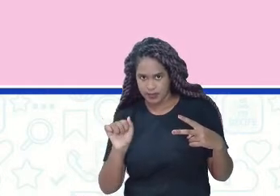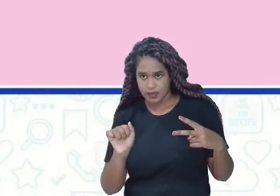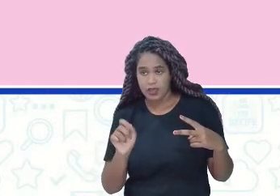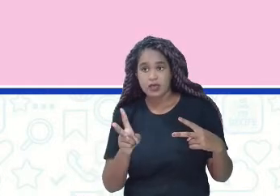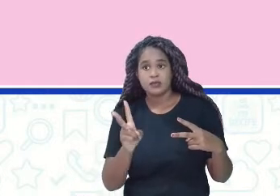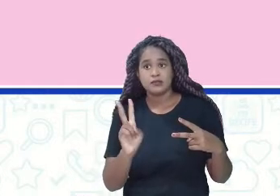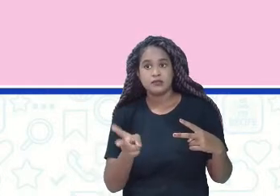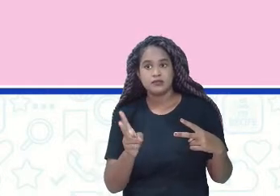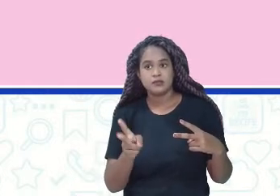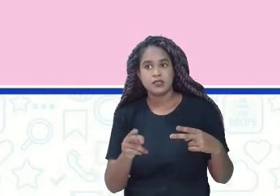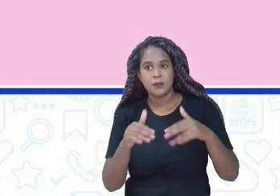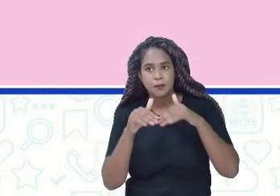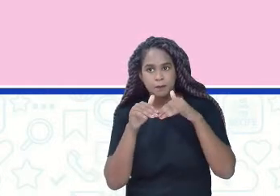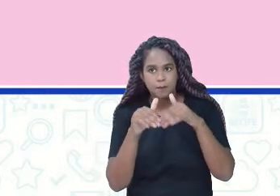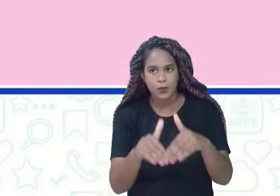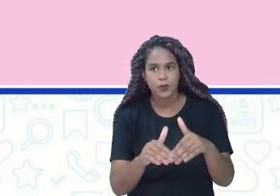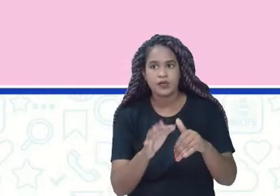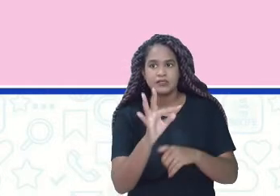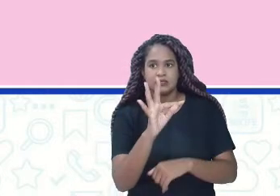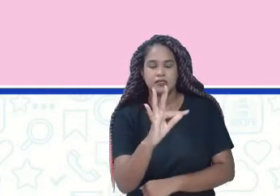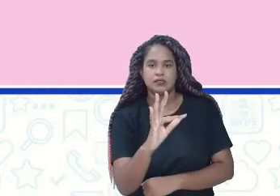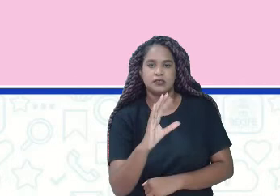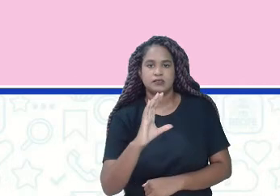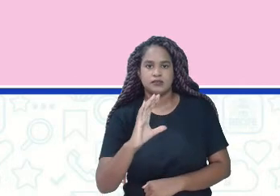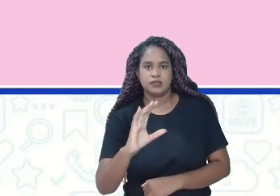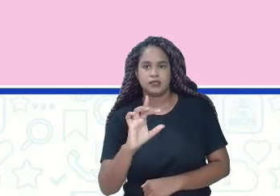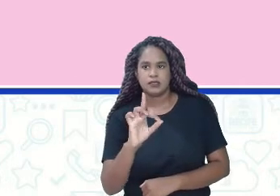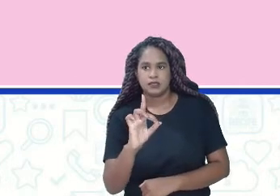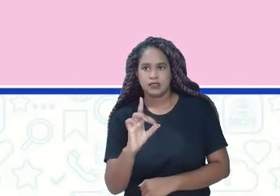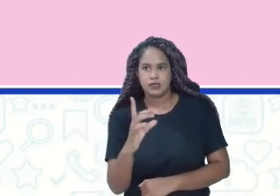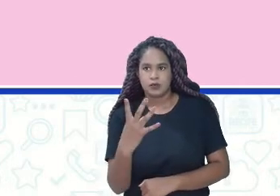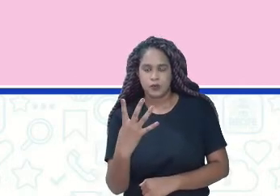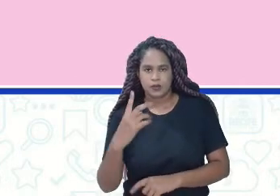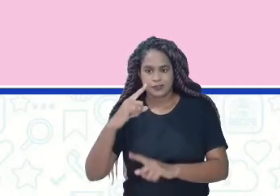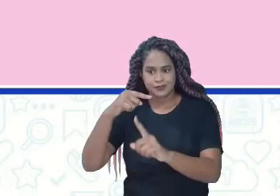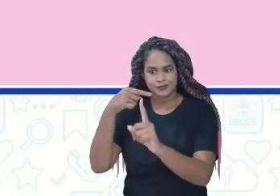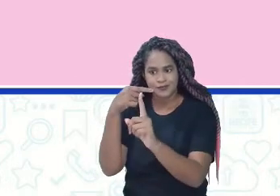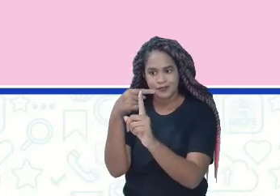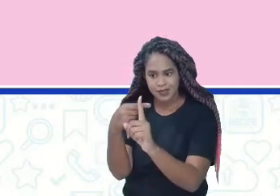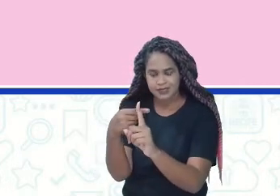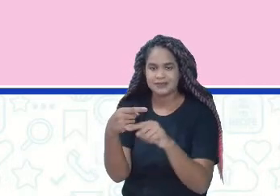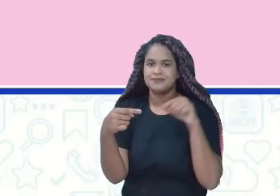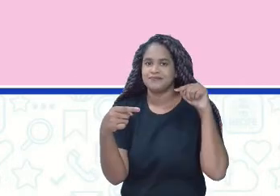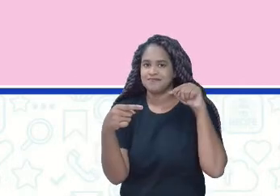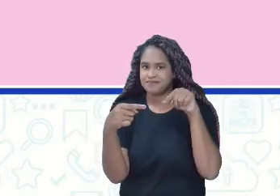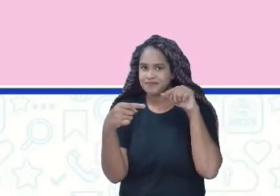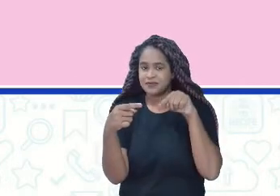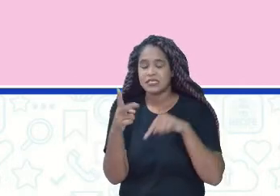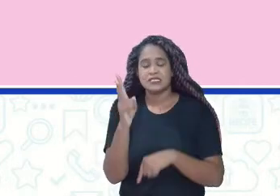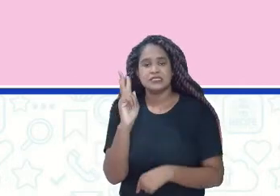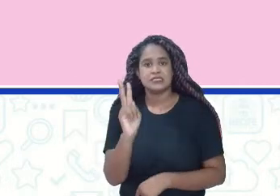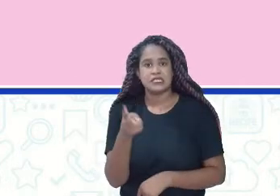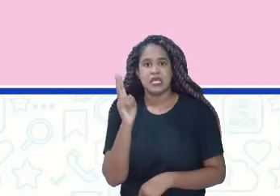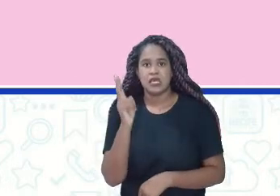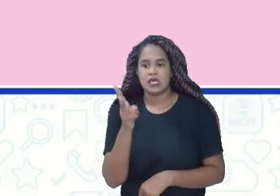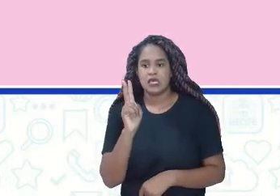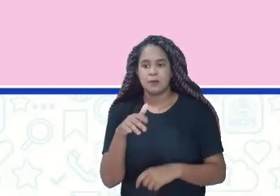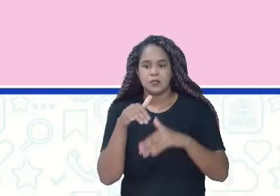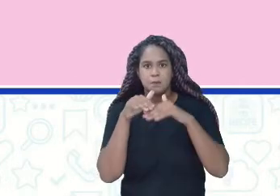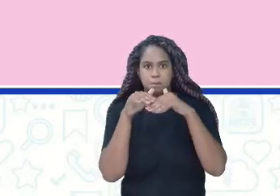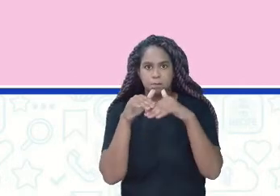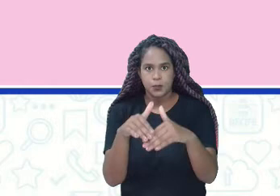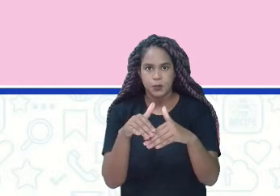TCD4+. Então, esses linfócitos é onde o vírus HIV ele atinge imediatamente.